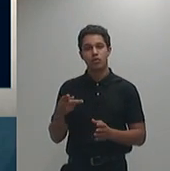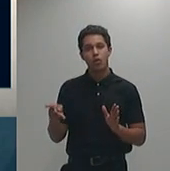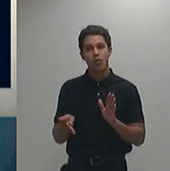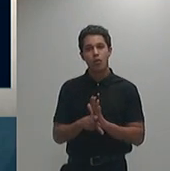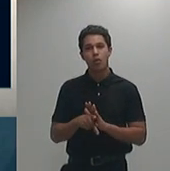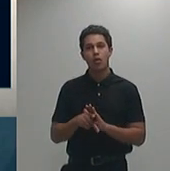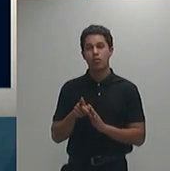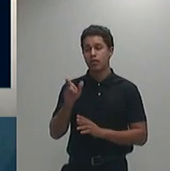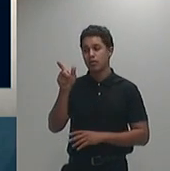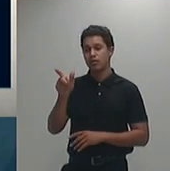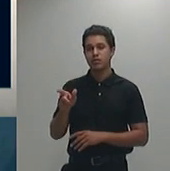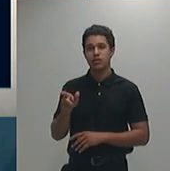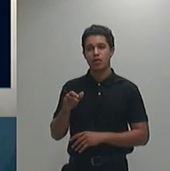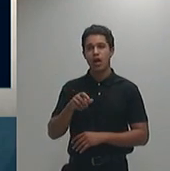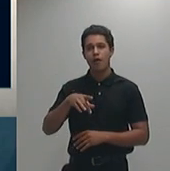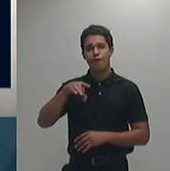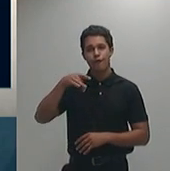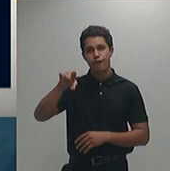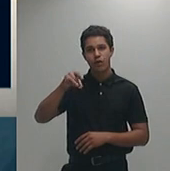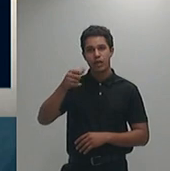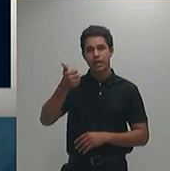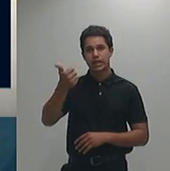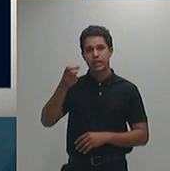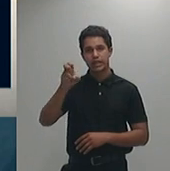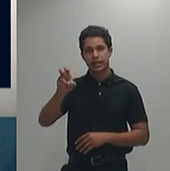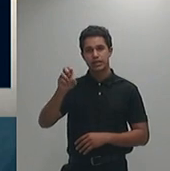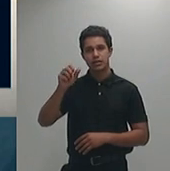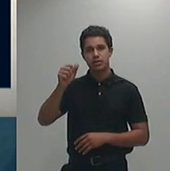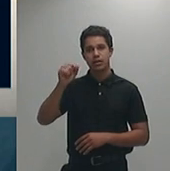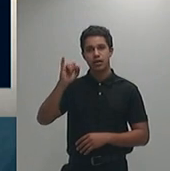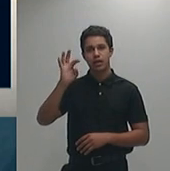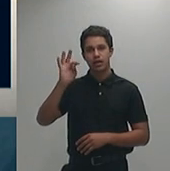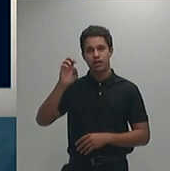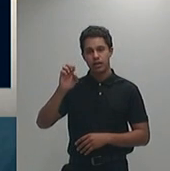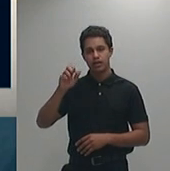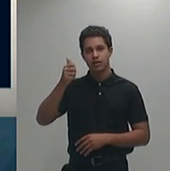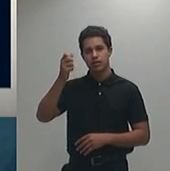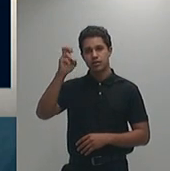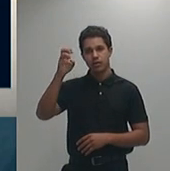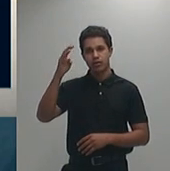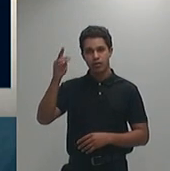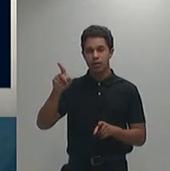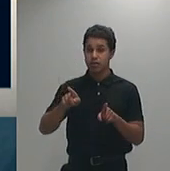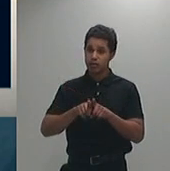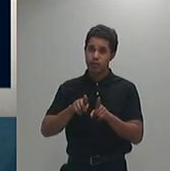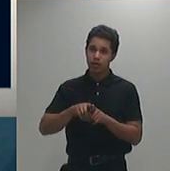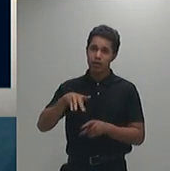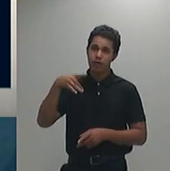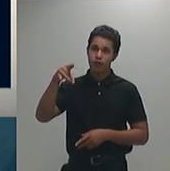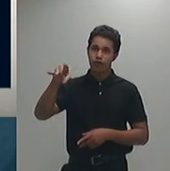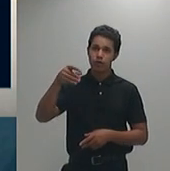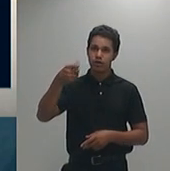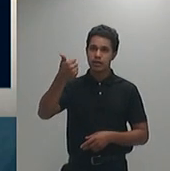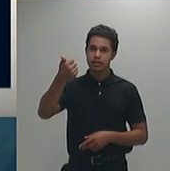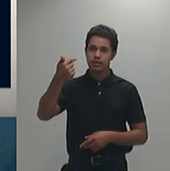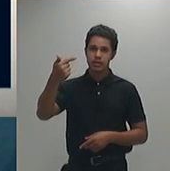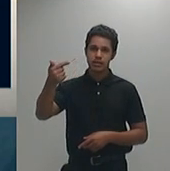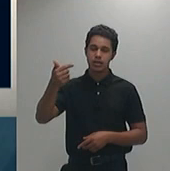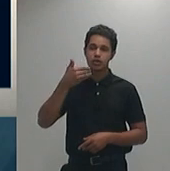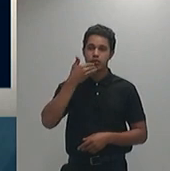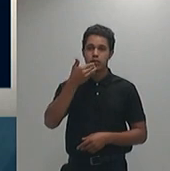autor olha as 15 e tem 54 e nas folhas 17 pedido o